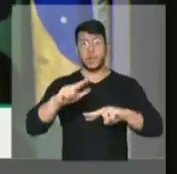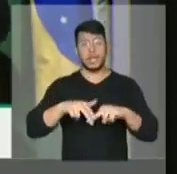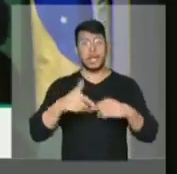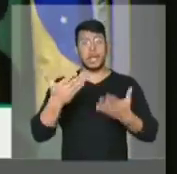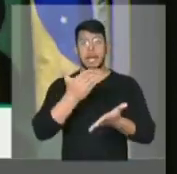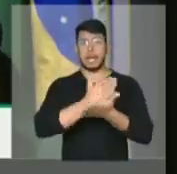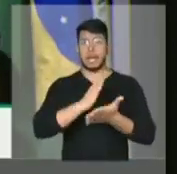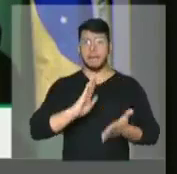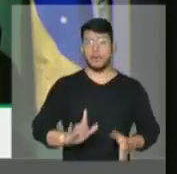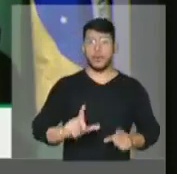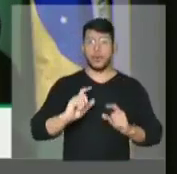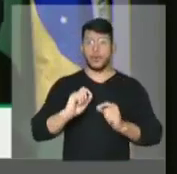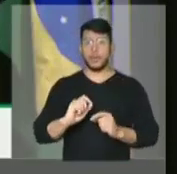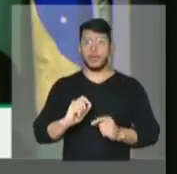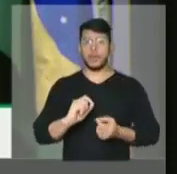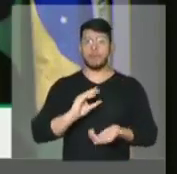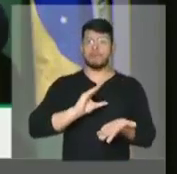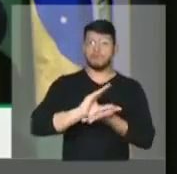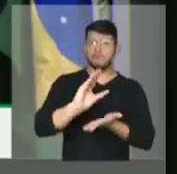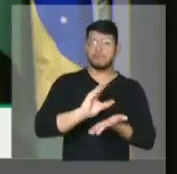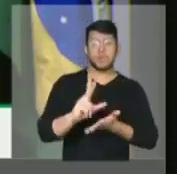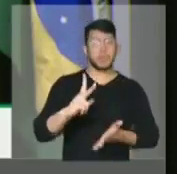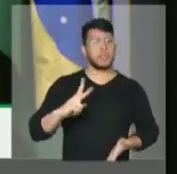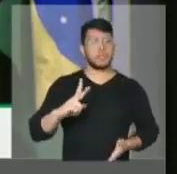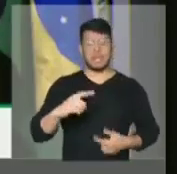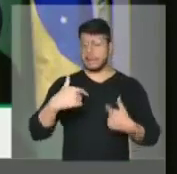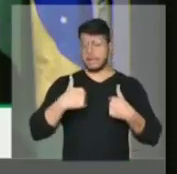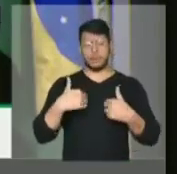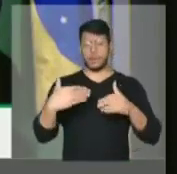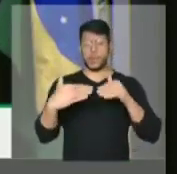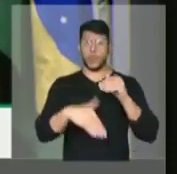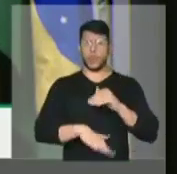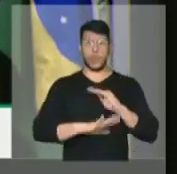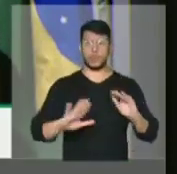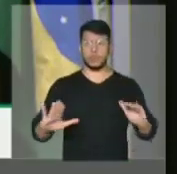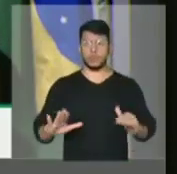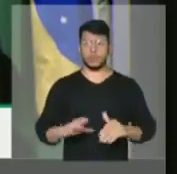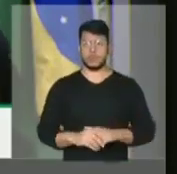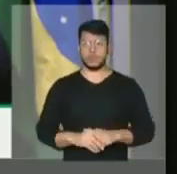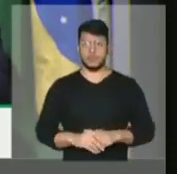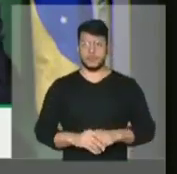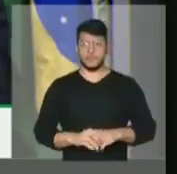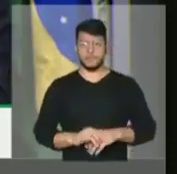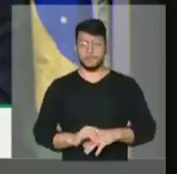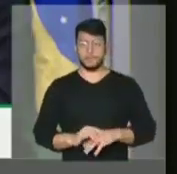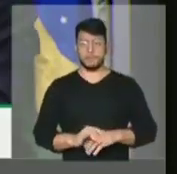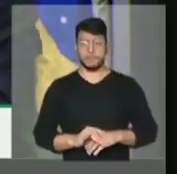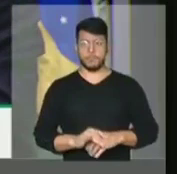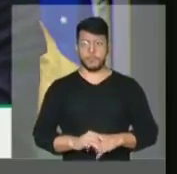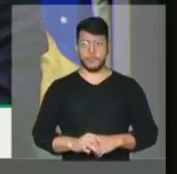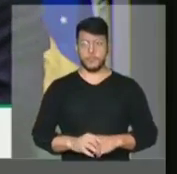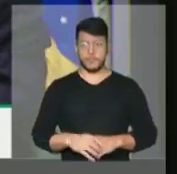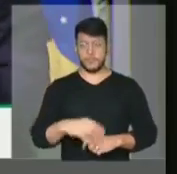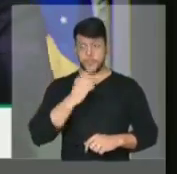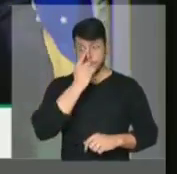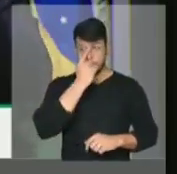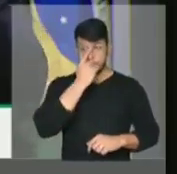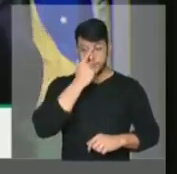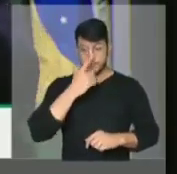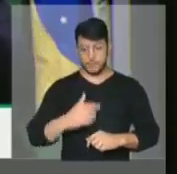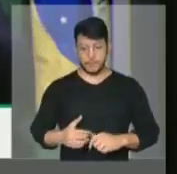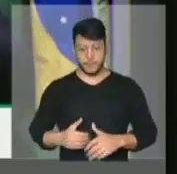com o financiamento privado. Me posicionei e fui muito poucos deputados que fizeram,